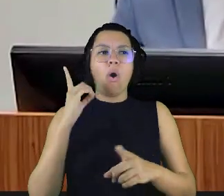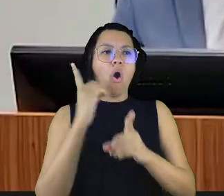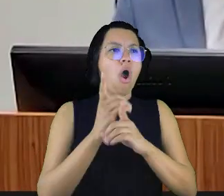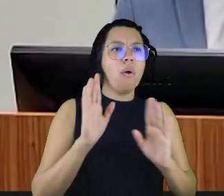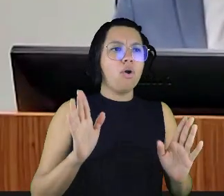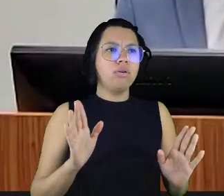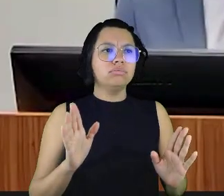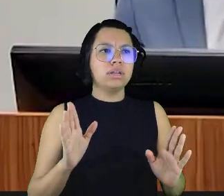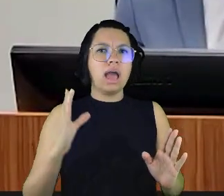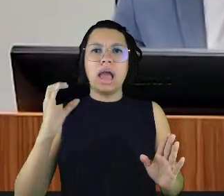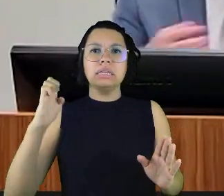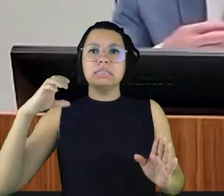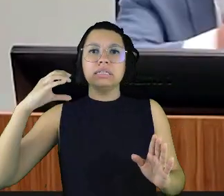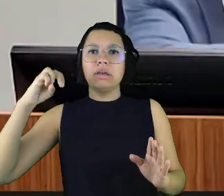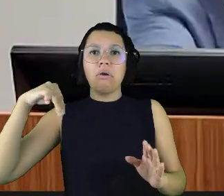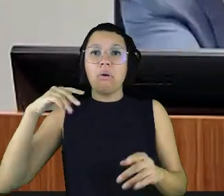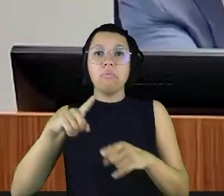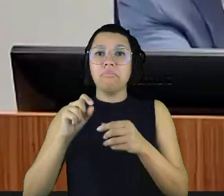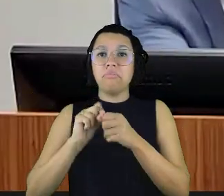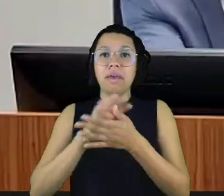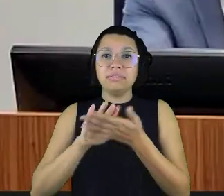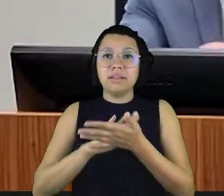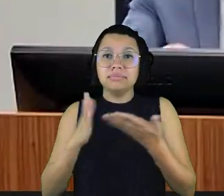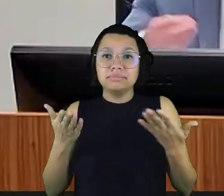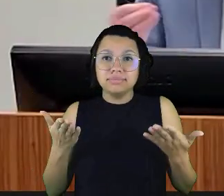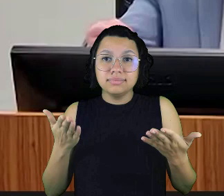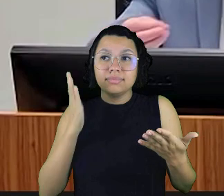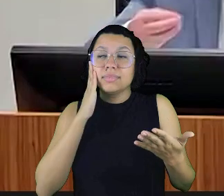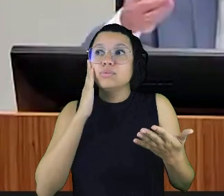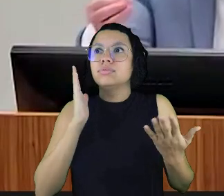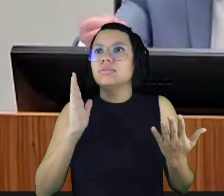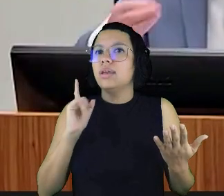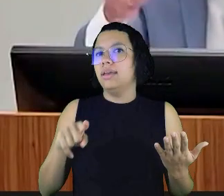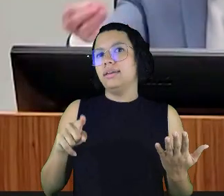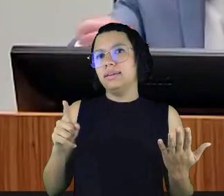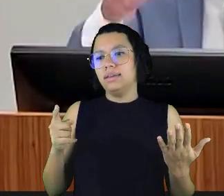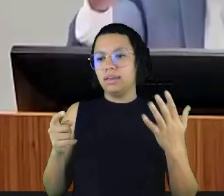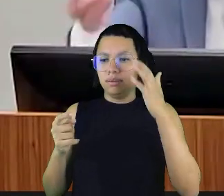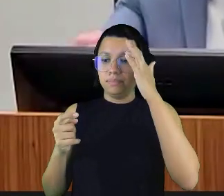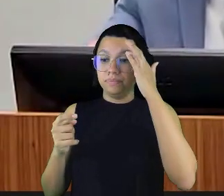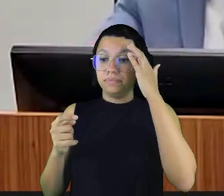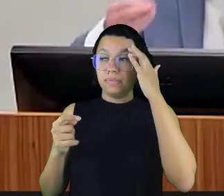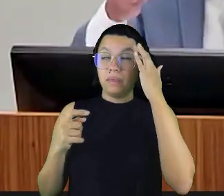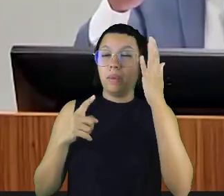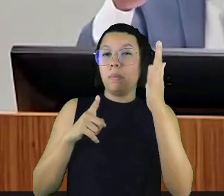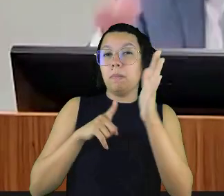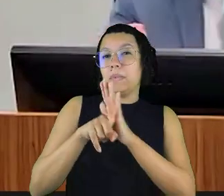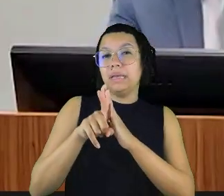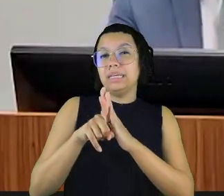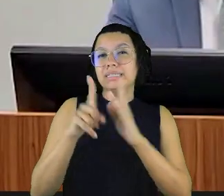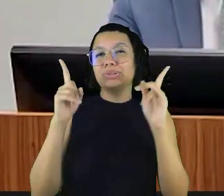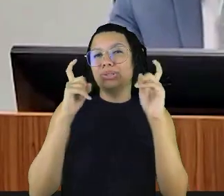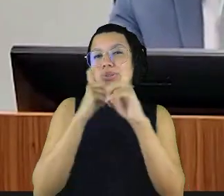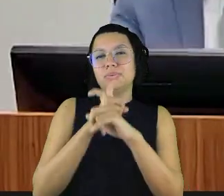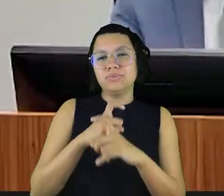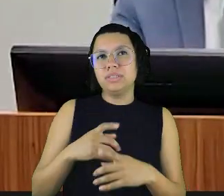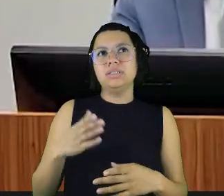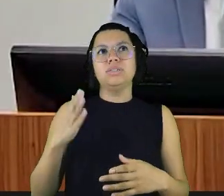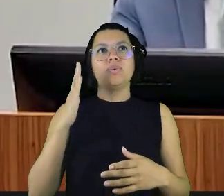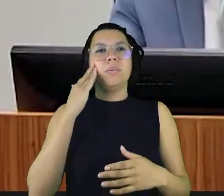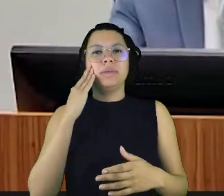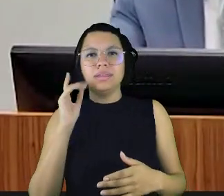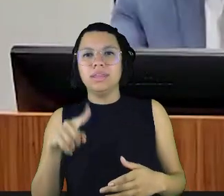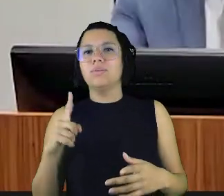nada. Eu sei que é uma questão complexa, eu sei que é uma questão